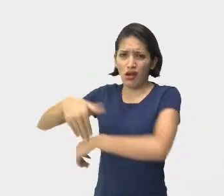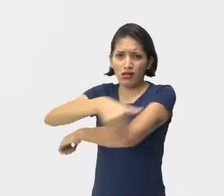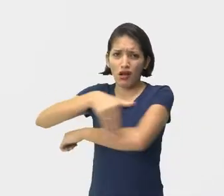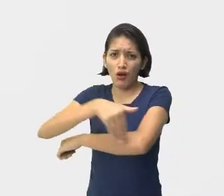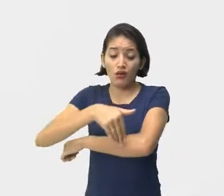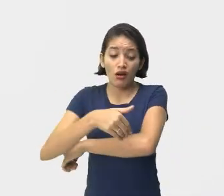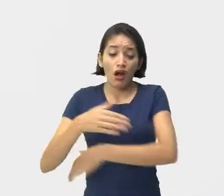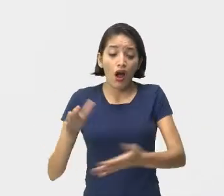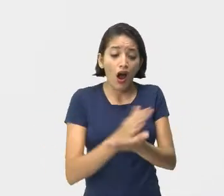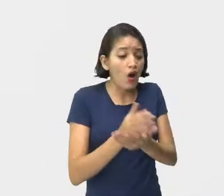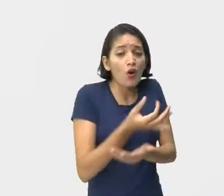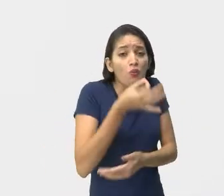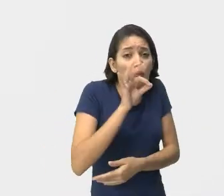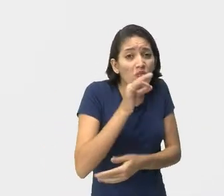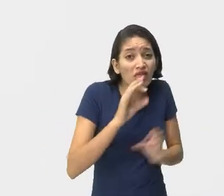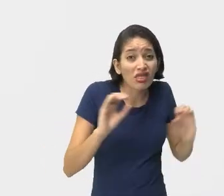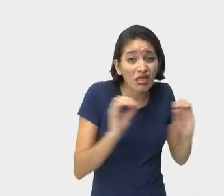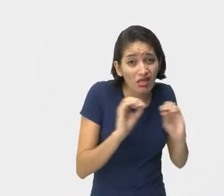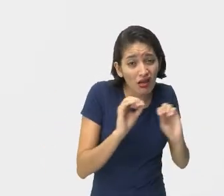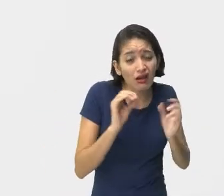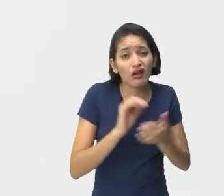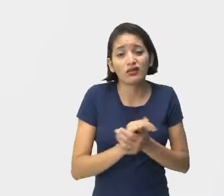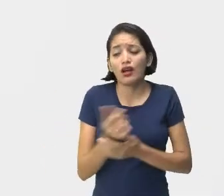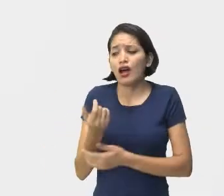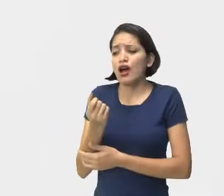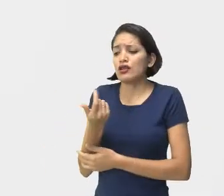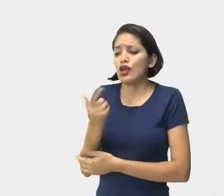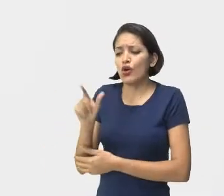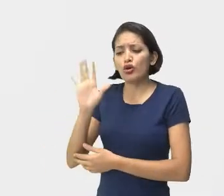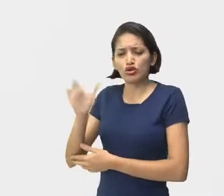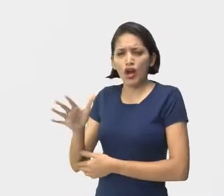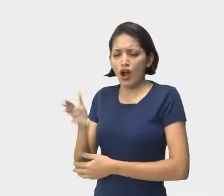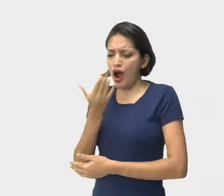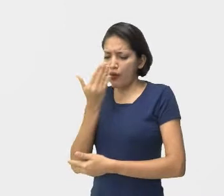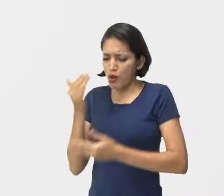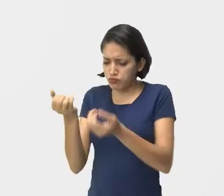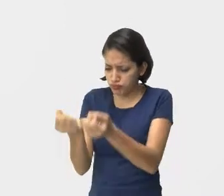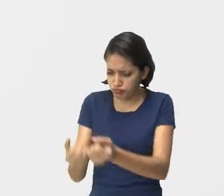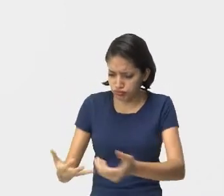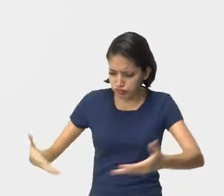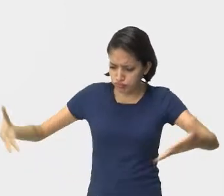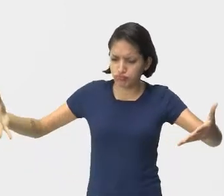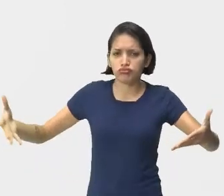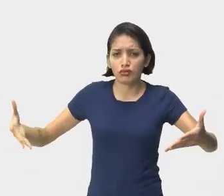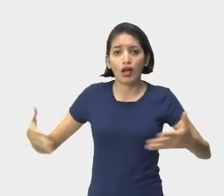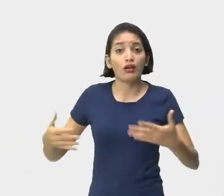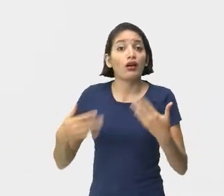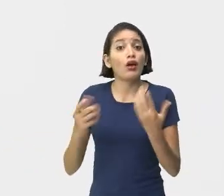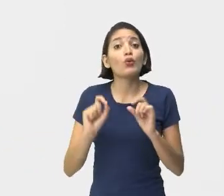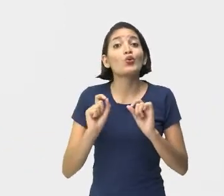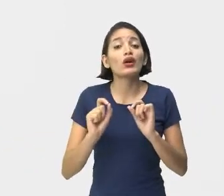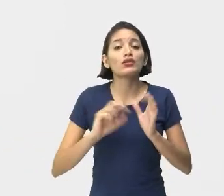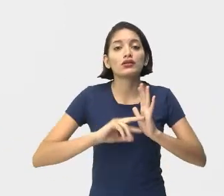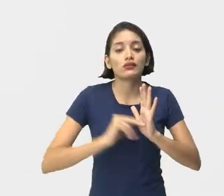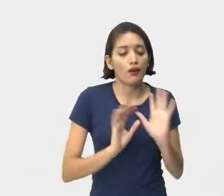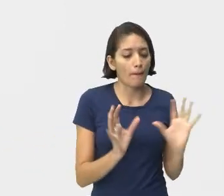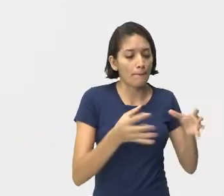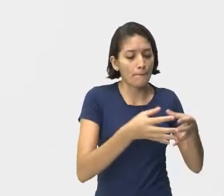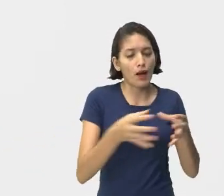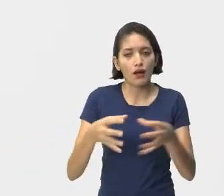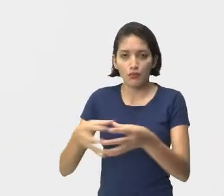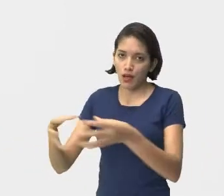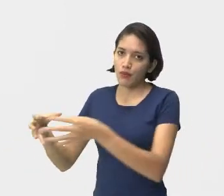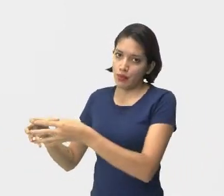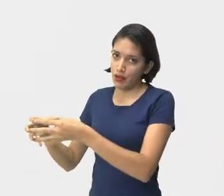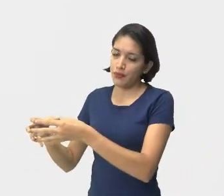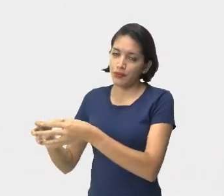nem almoço, não tomou café ainda hoje, e tem gente que já se banqueteou hoje. Isso são classes. Então, é